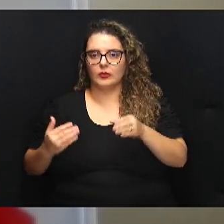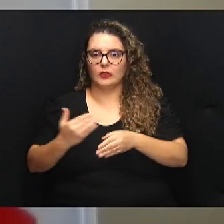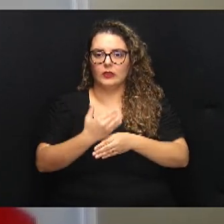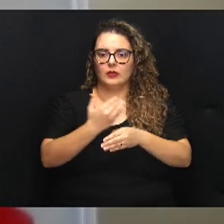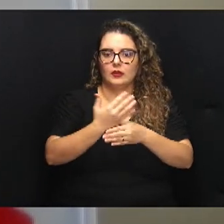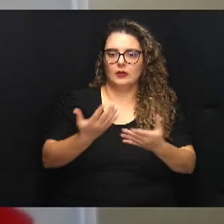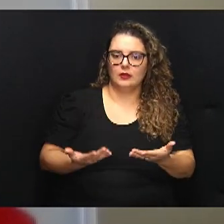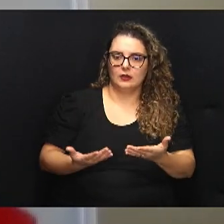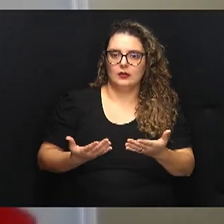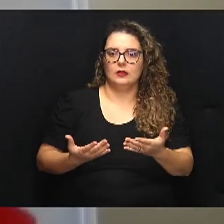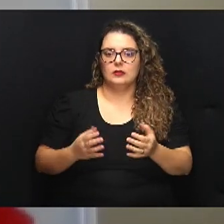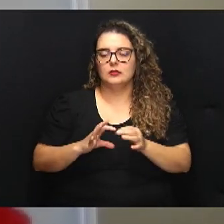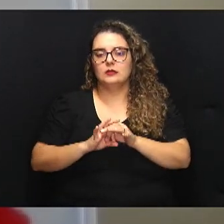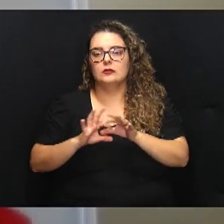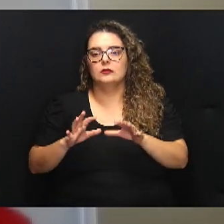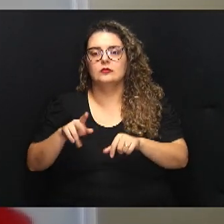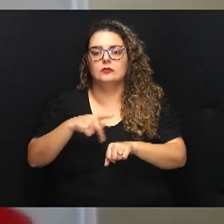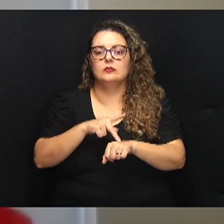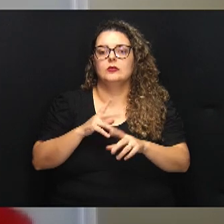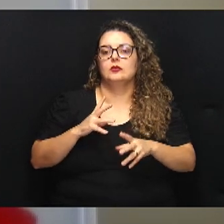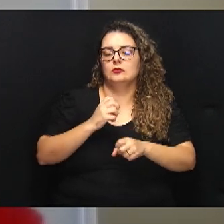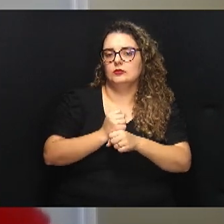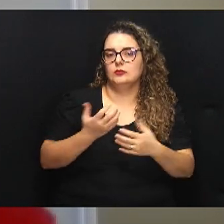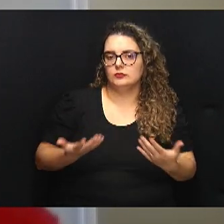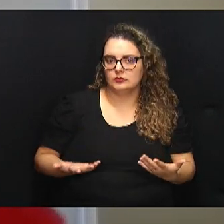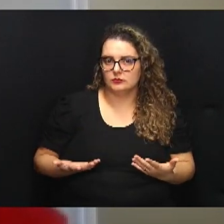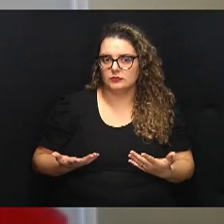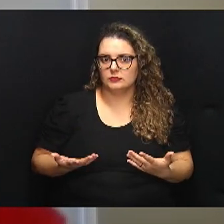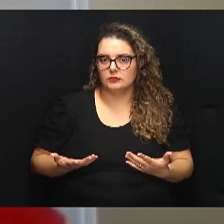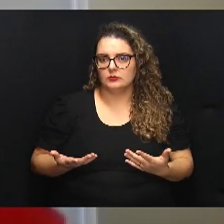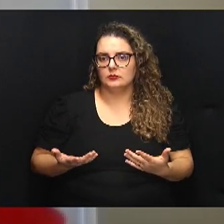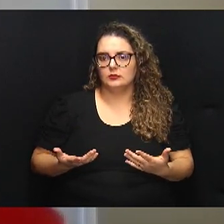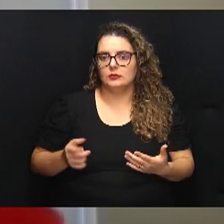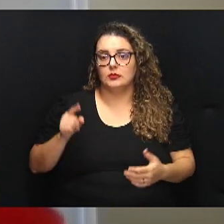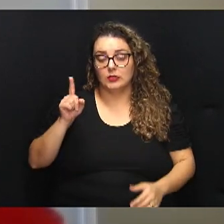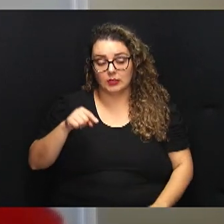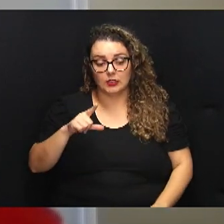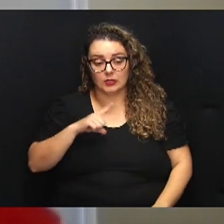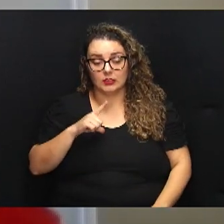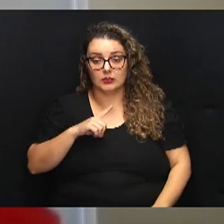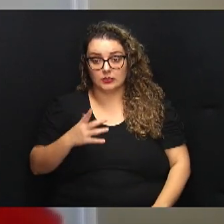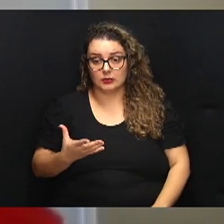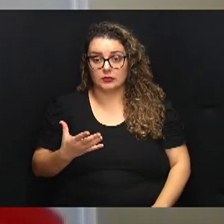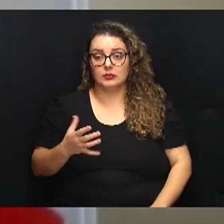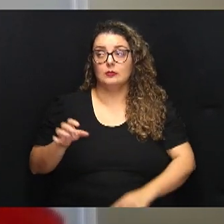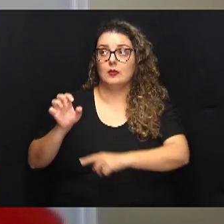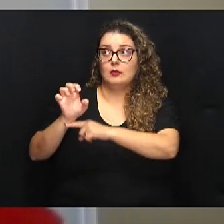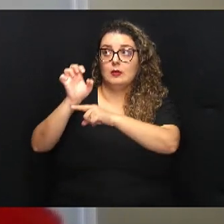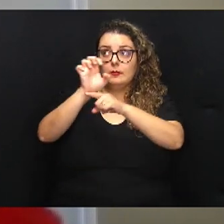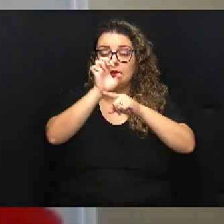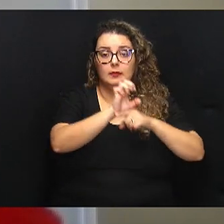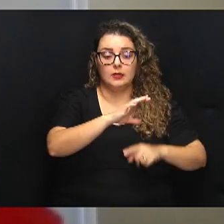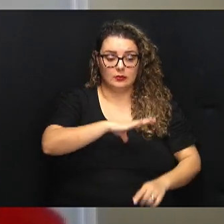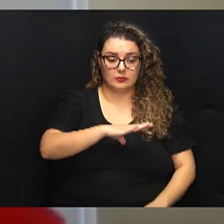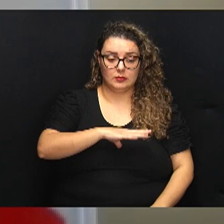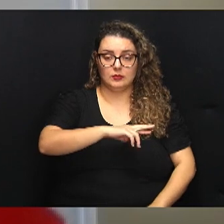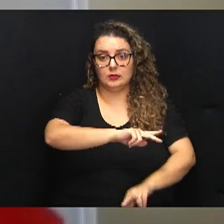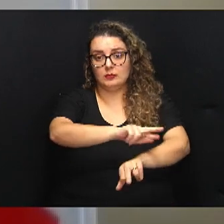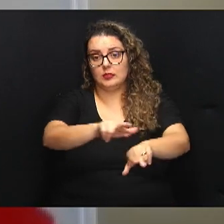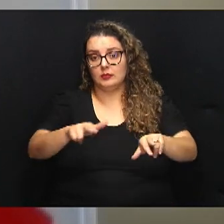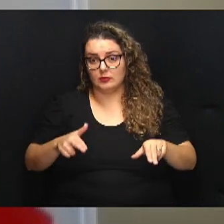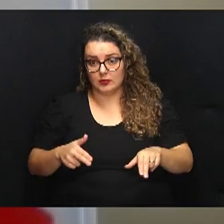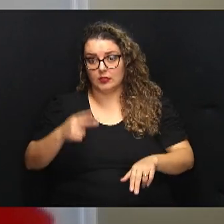serem licenciados no país como um todo. E remete para os estados, os municípios